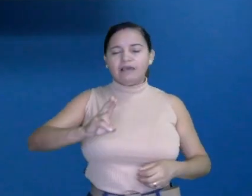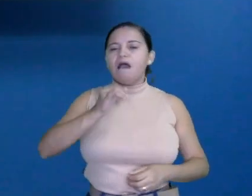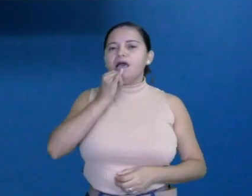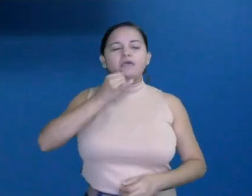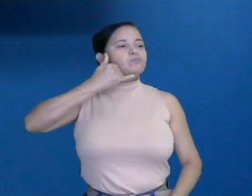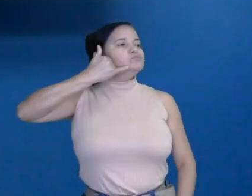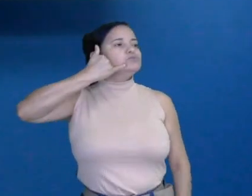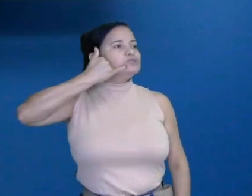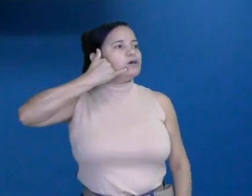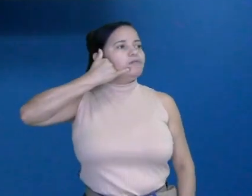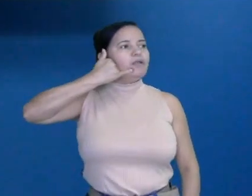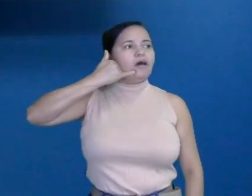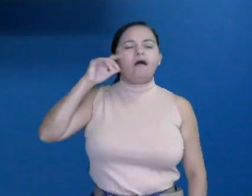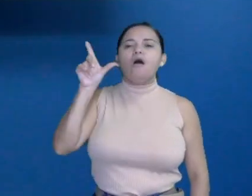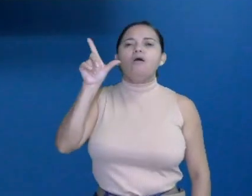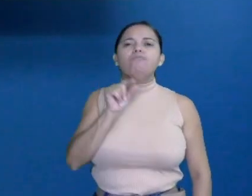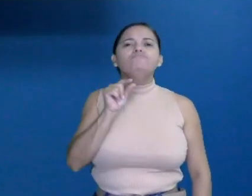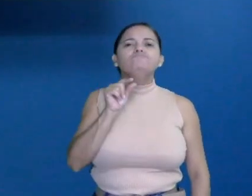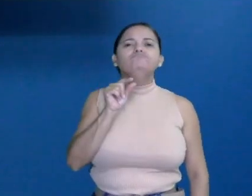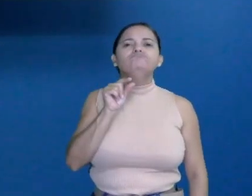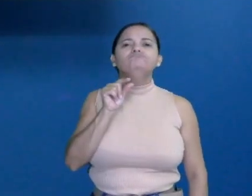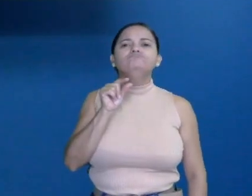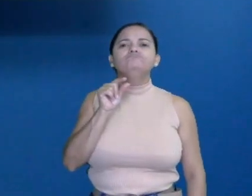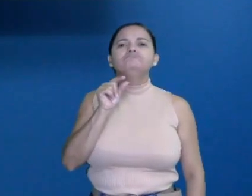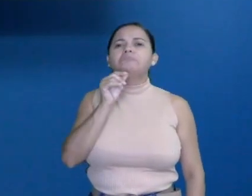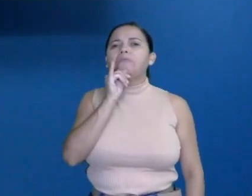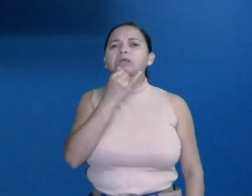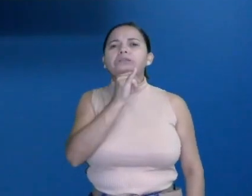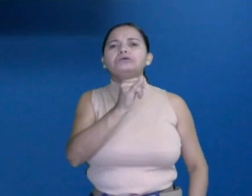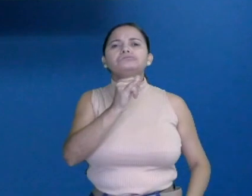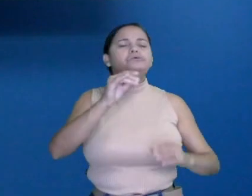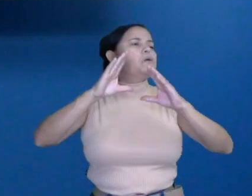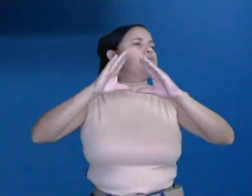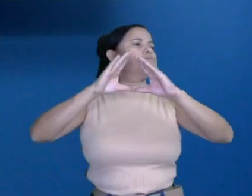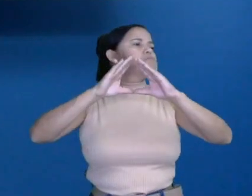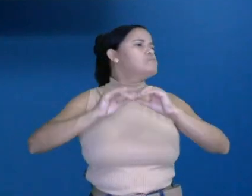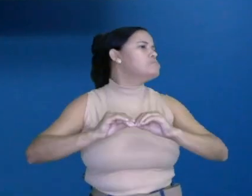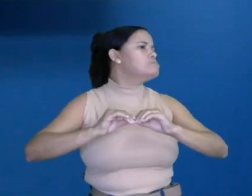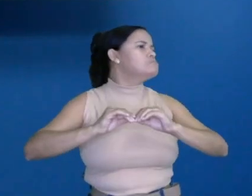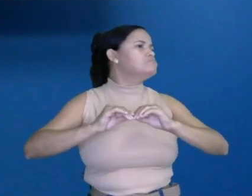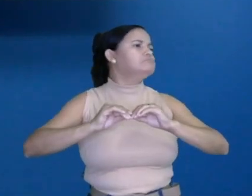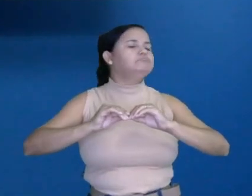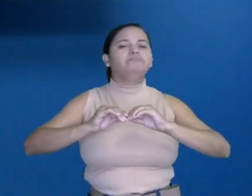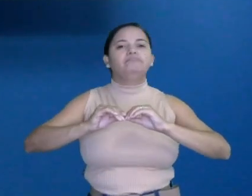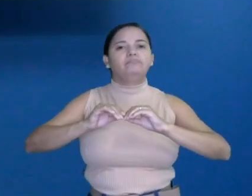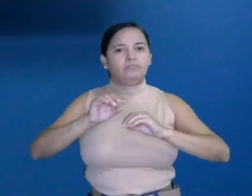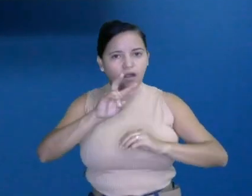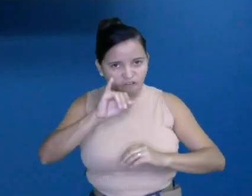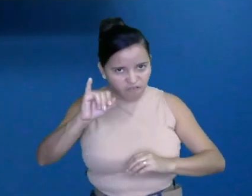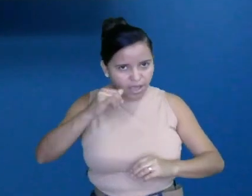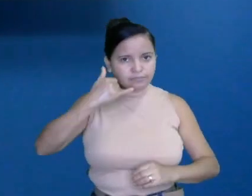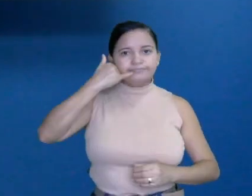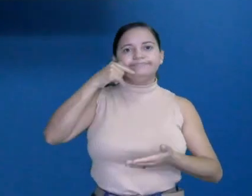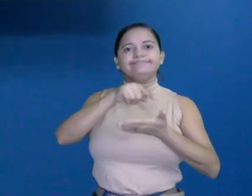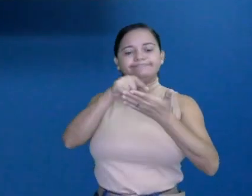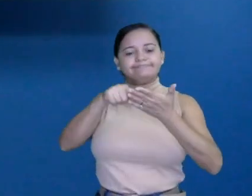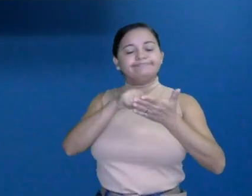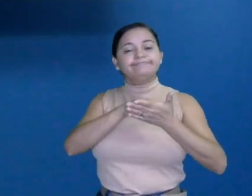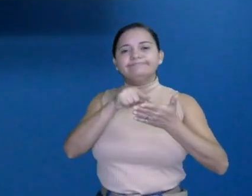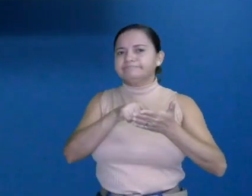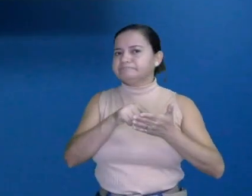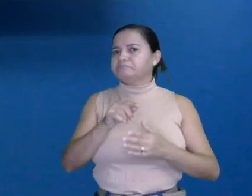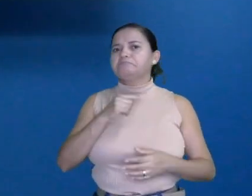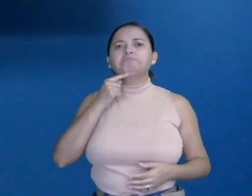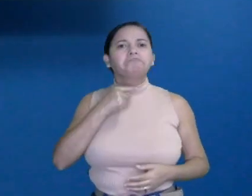bateria está fraca, ele descarrega, puf, sem a bateria cheinha ali carregada. Ele vai funcionar? Não vai